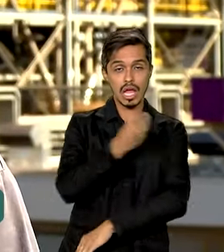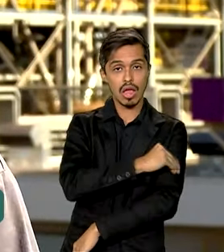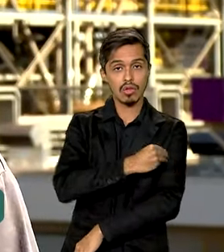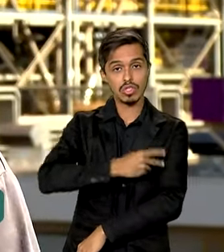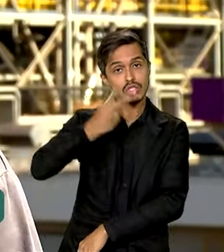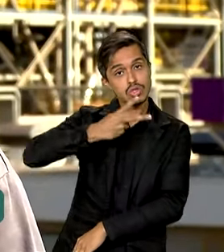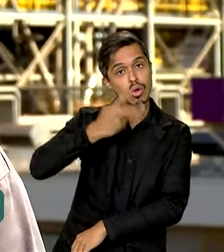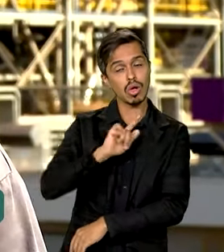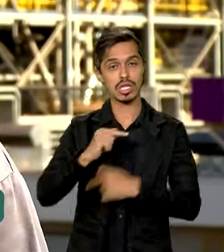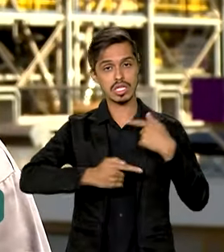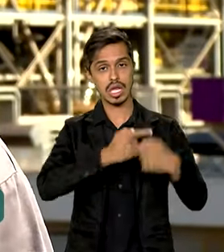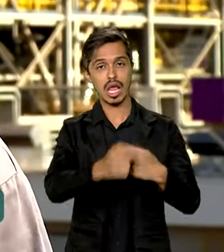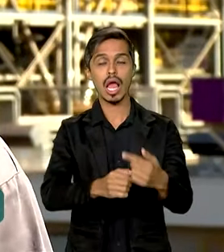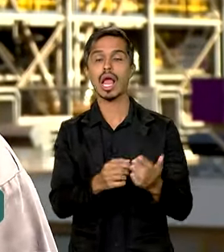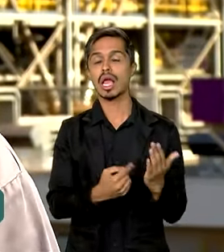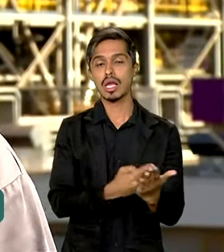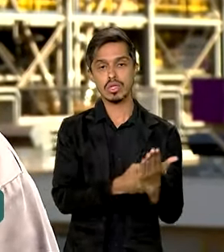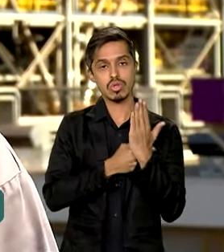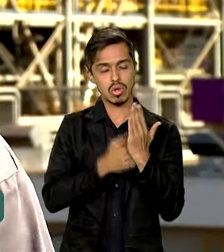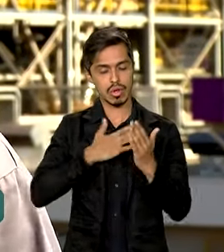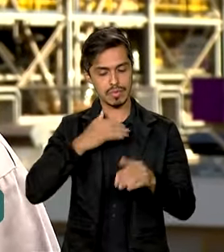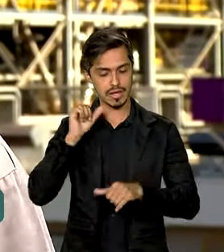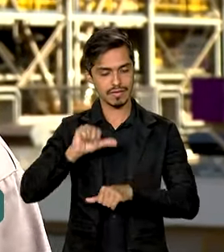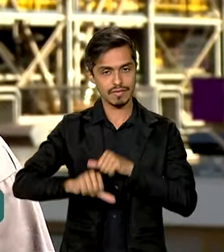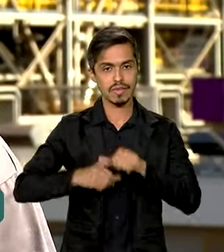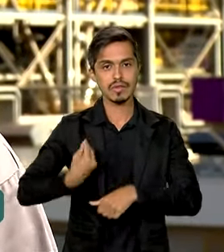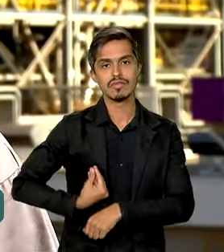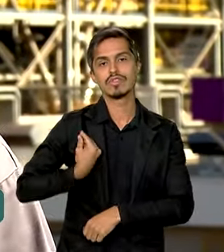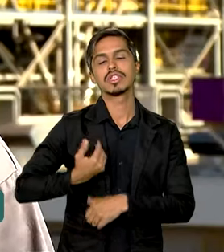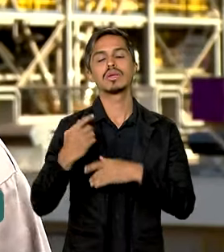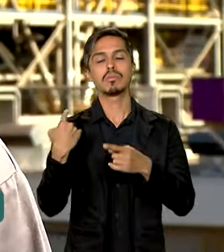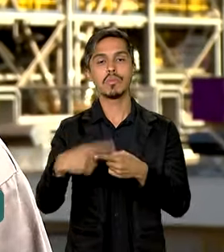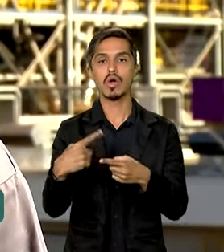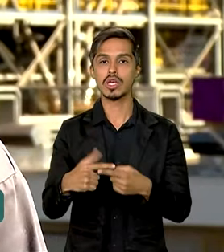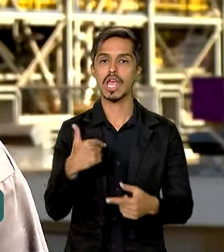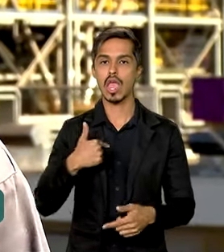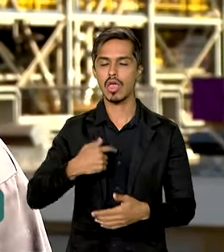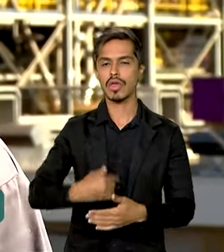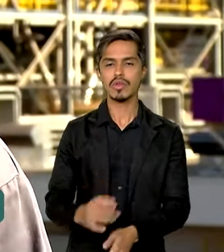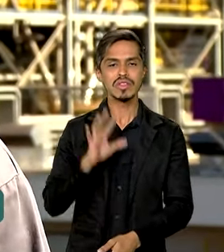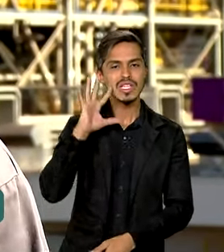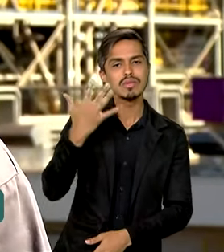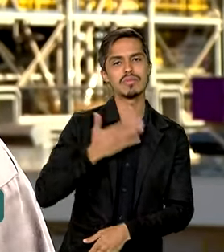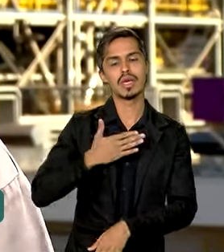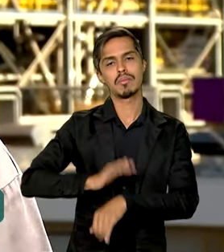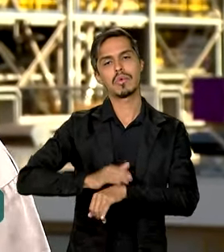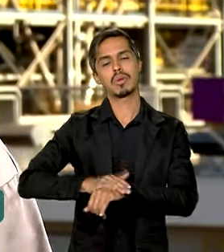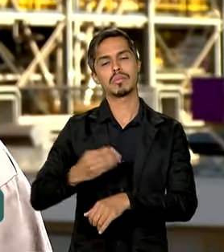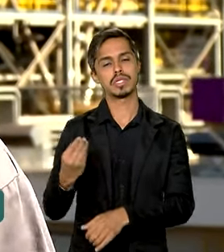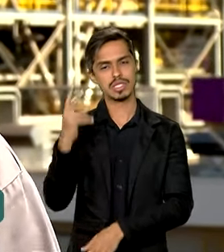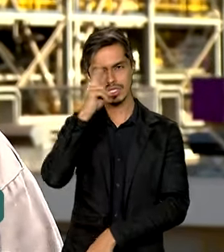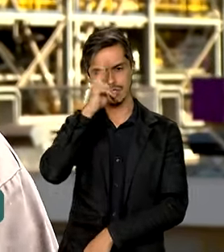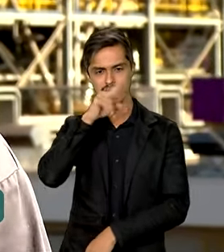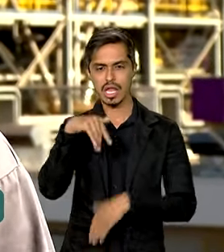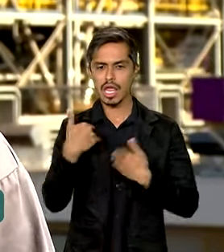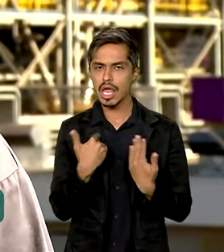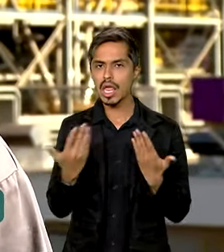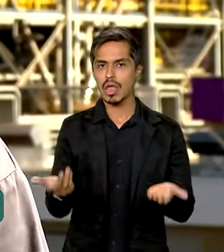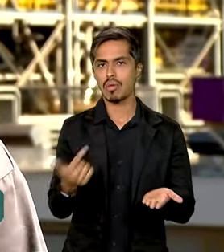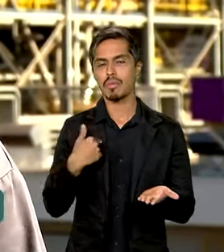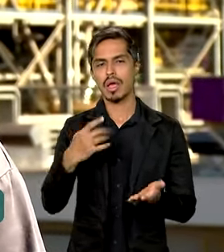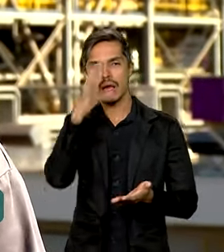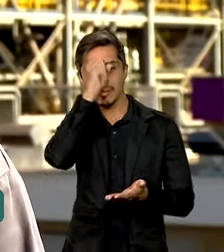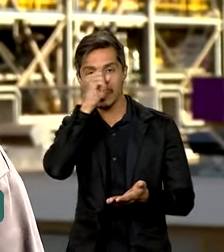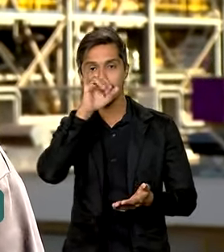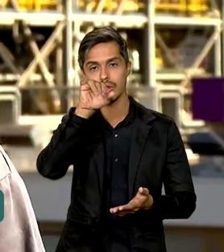geração mudou minha vida porque aqui eu estou criando um espaço para poder eu escrever minha própria história, entendeu? Então eu estou